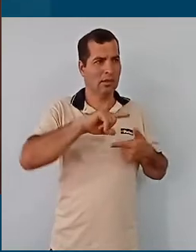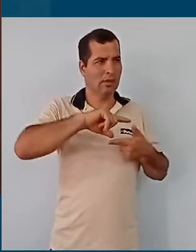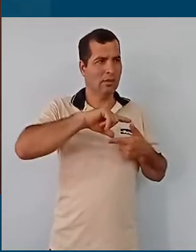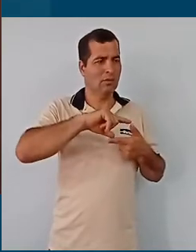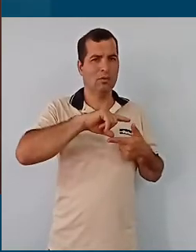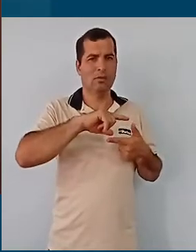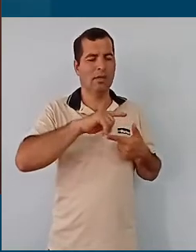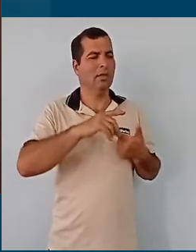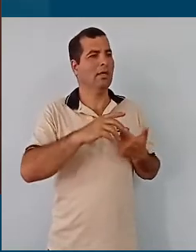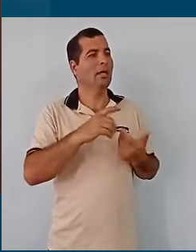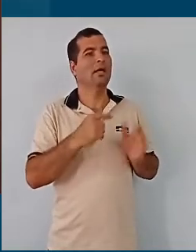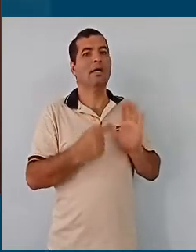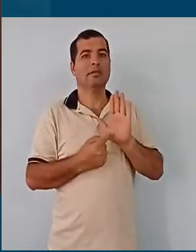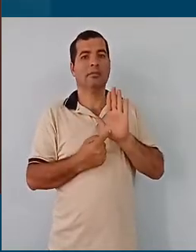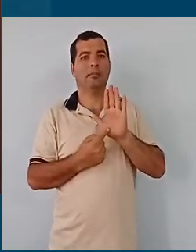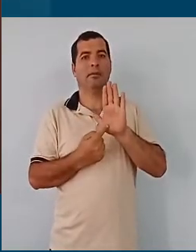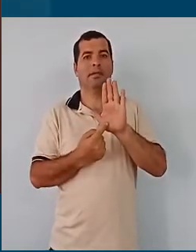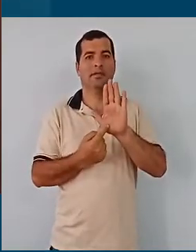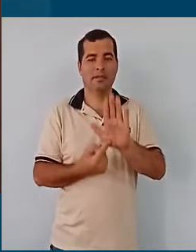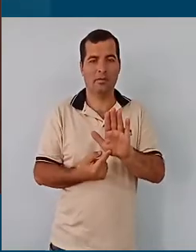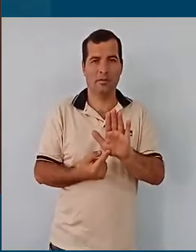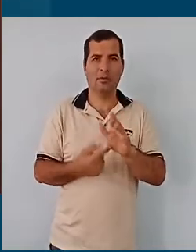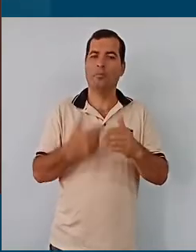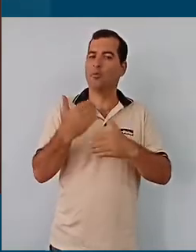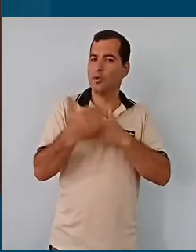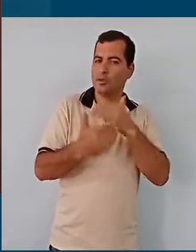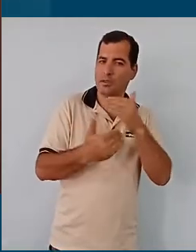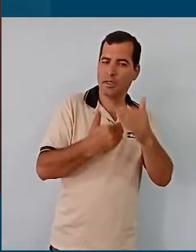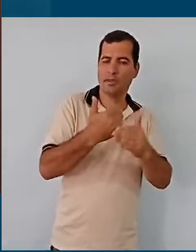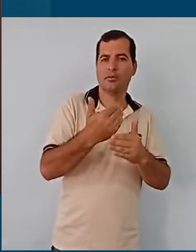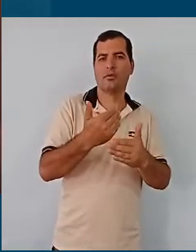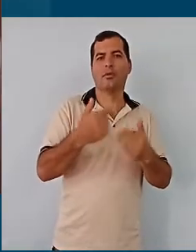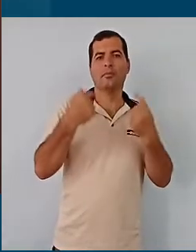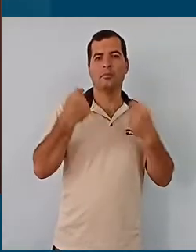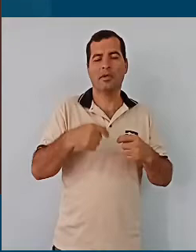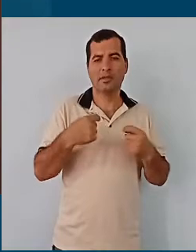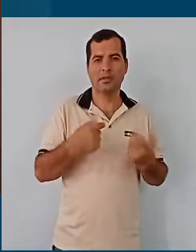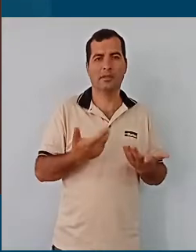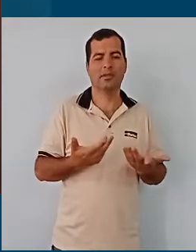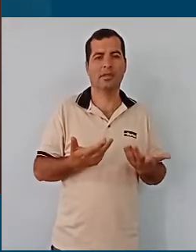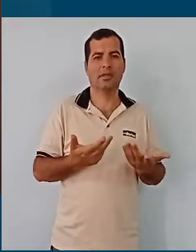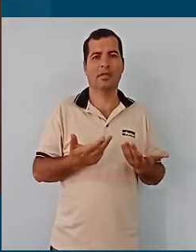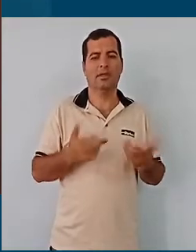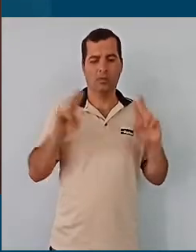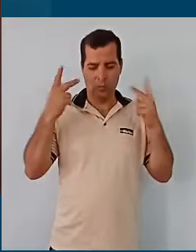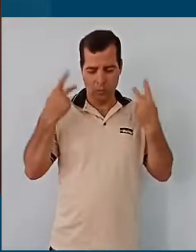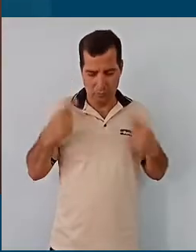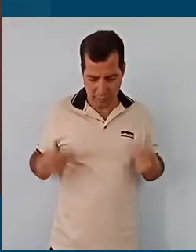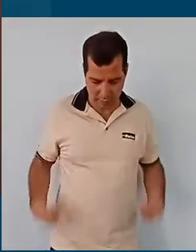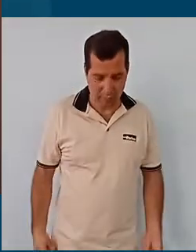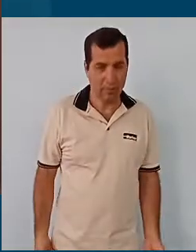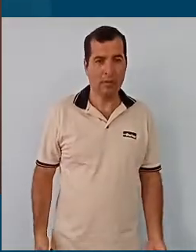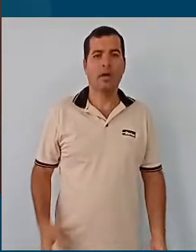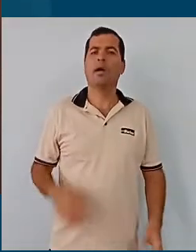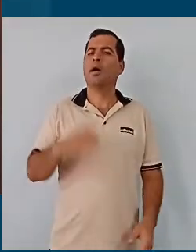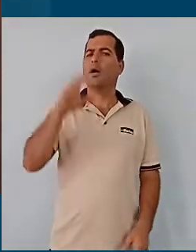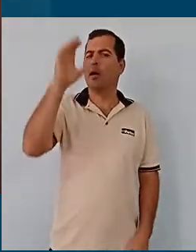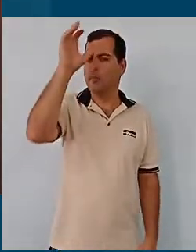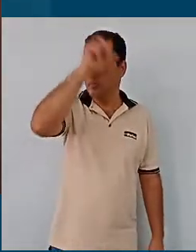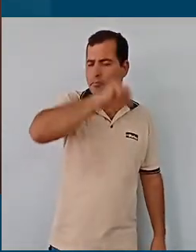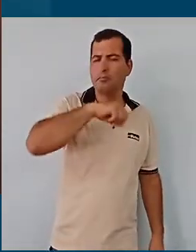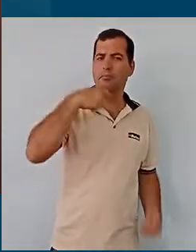A expressão, então, esse processo de humanização, ele se compõe do apropriar-se,